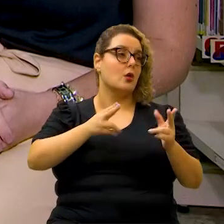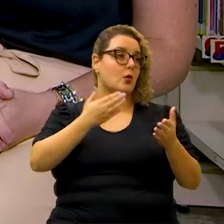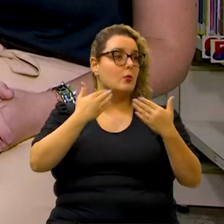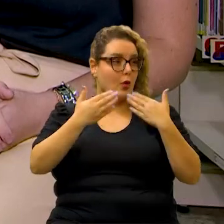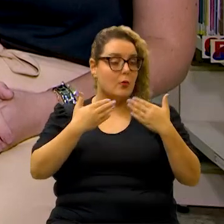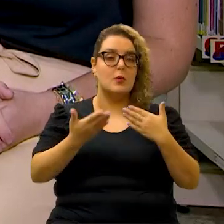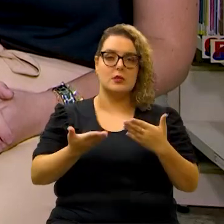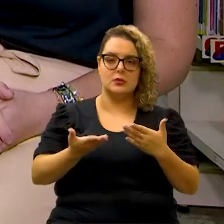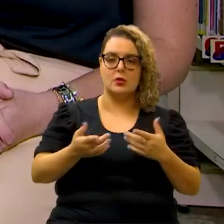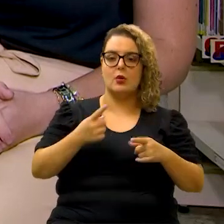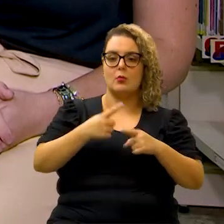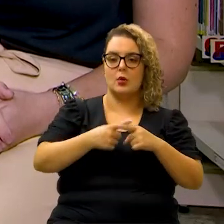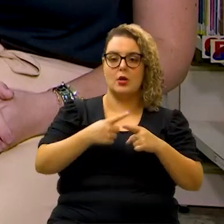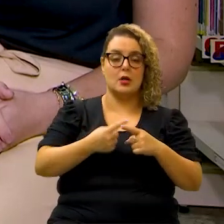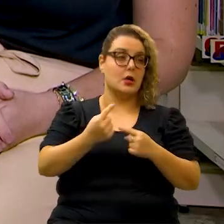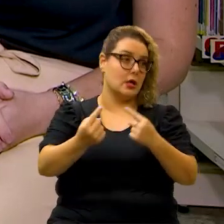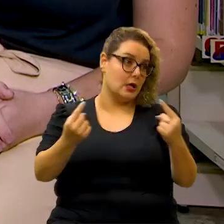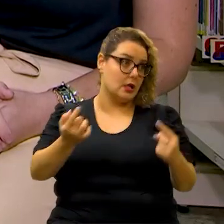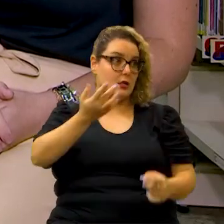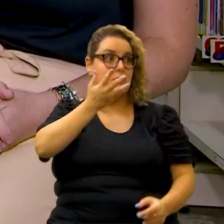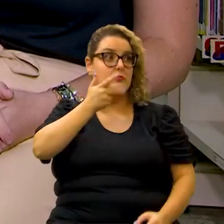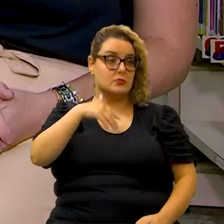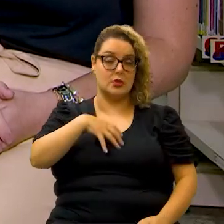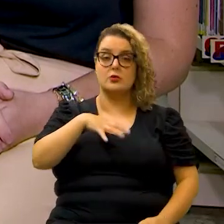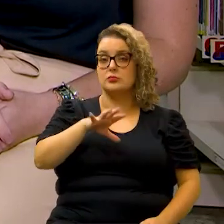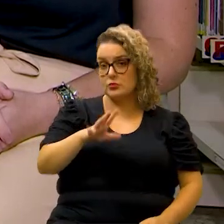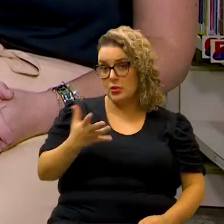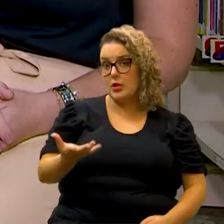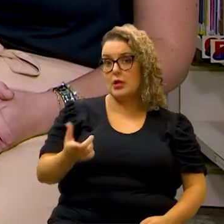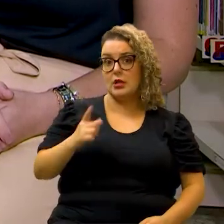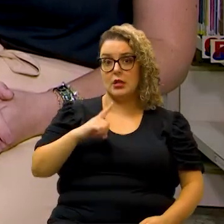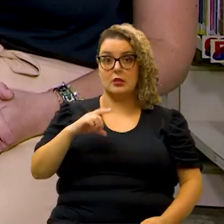que nós estávamos conversando, porque cada criança é de